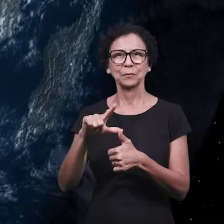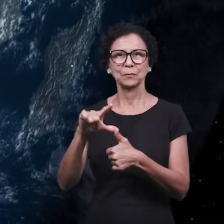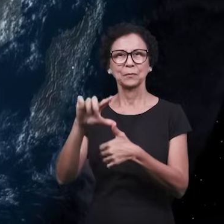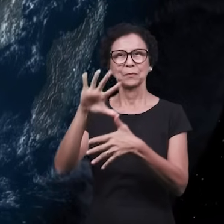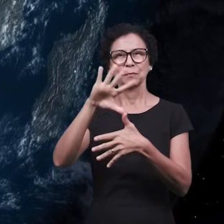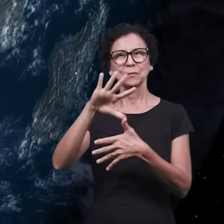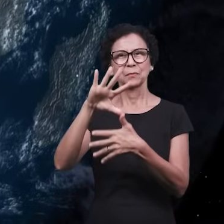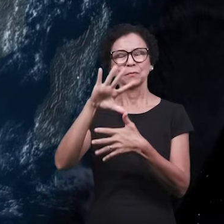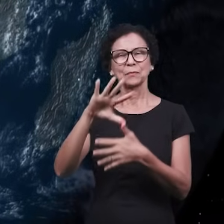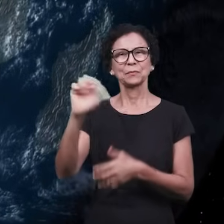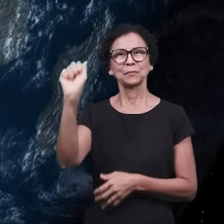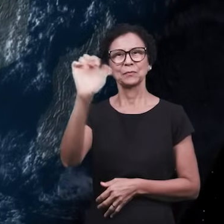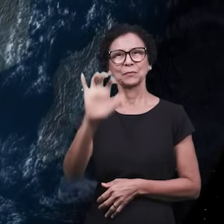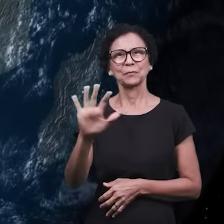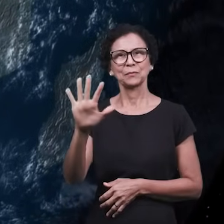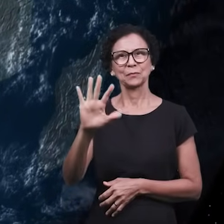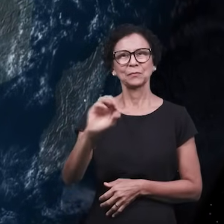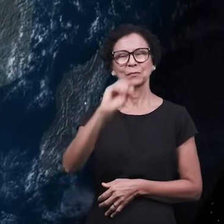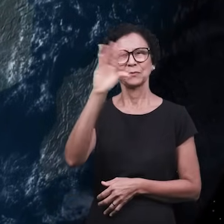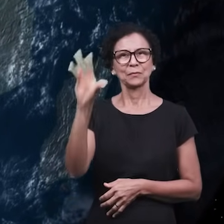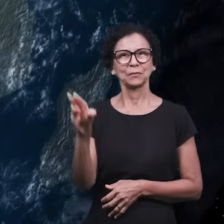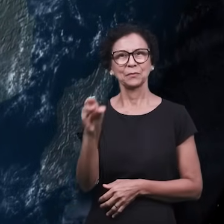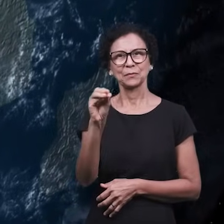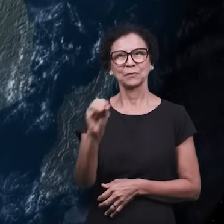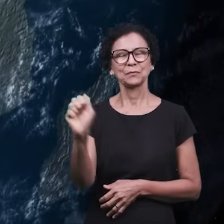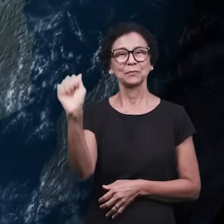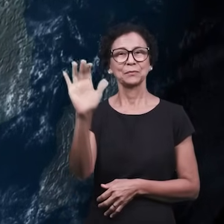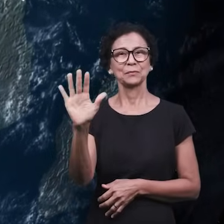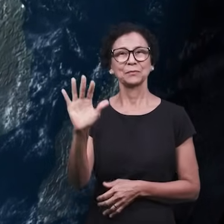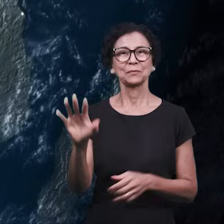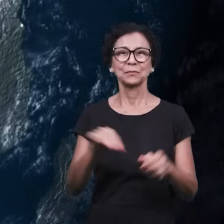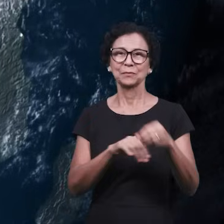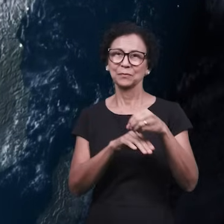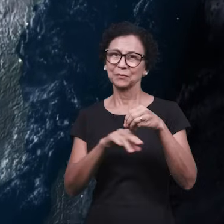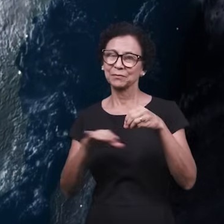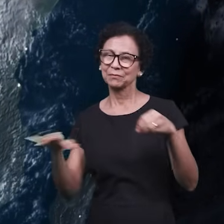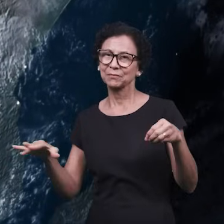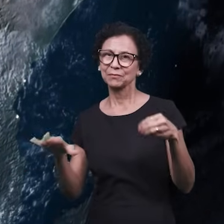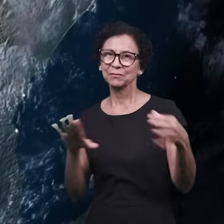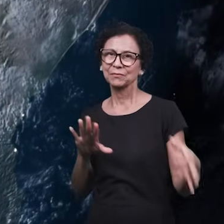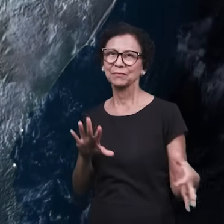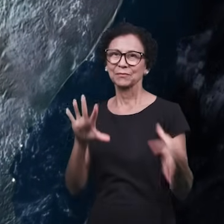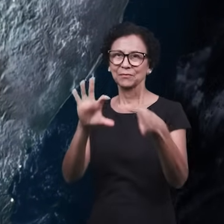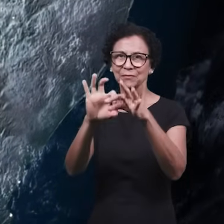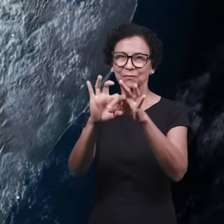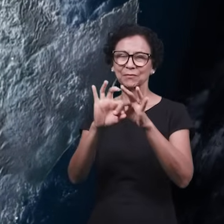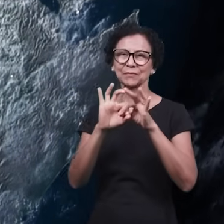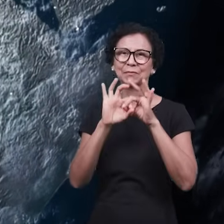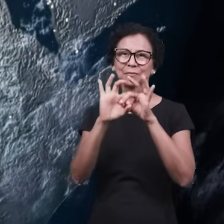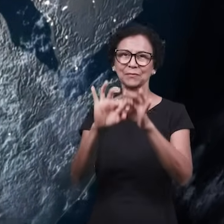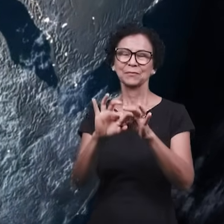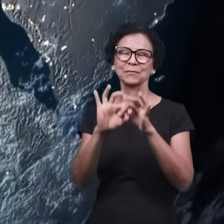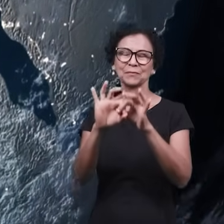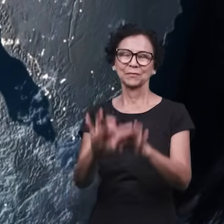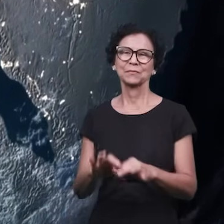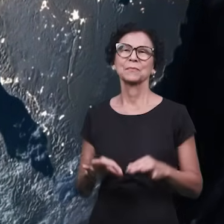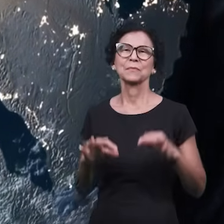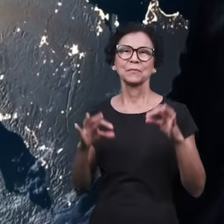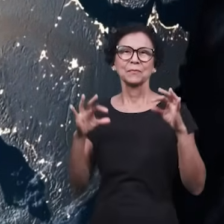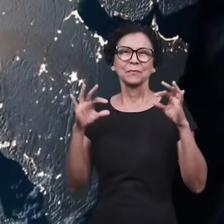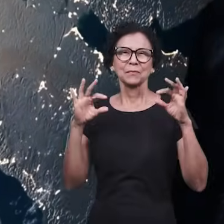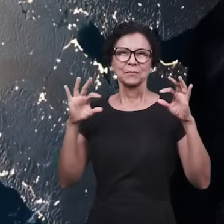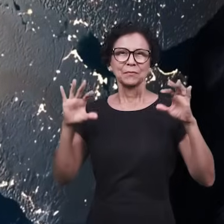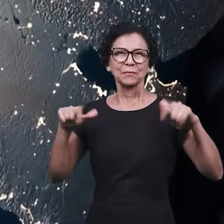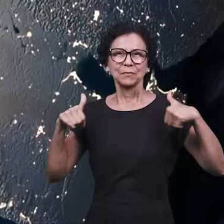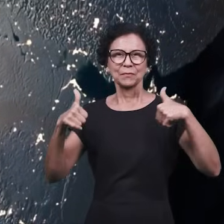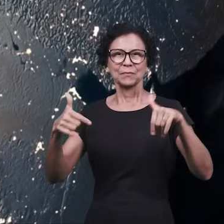nas 3 Américas, Europa, África, Ásia e Oceania, conectadas pela mesma doutrina, pela